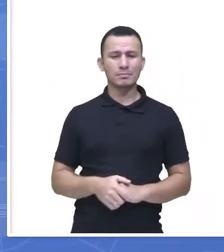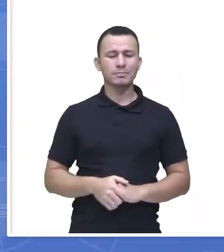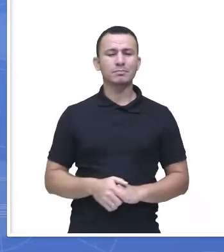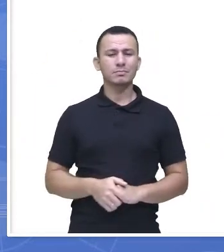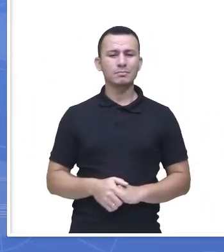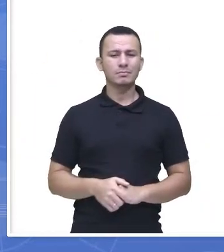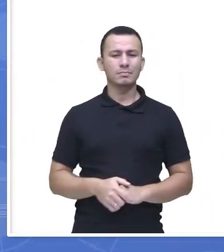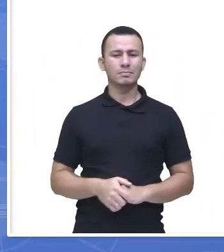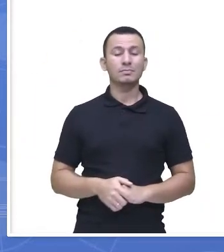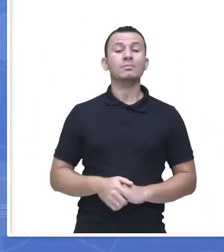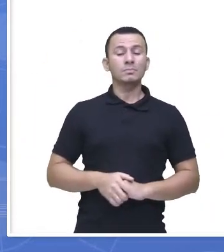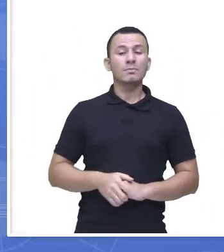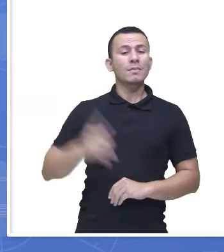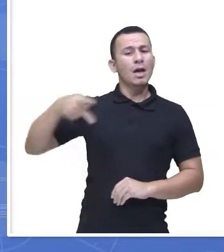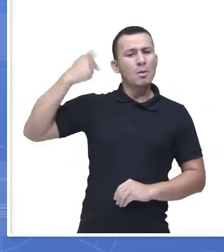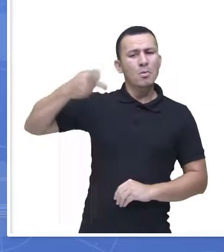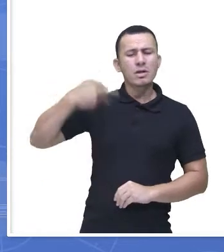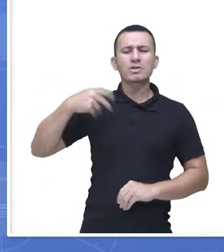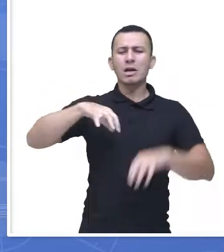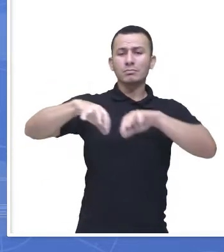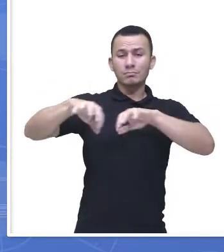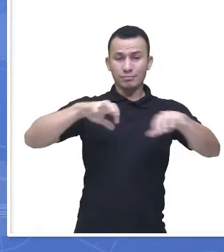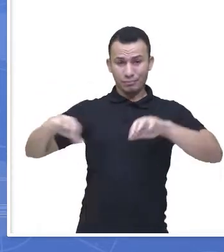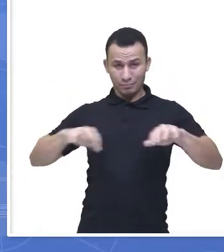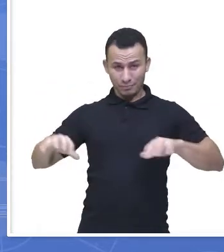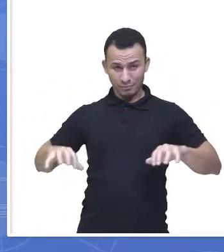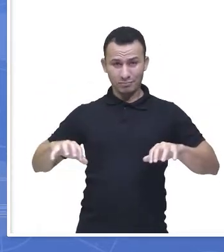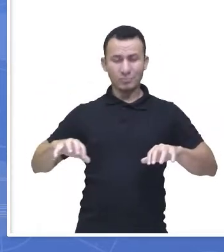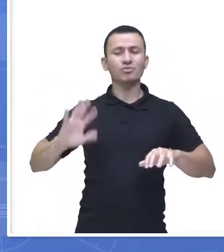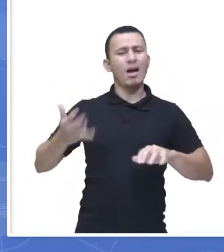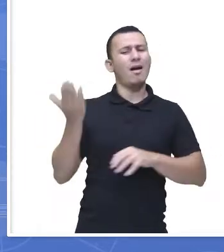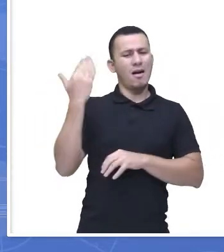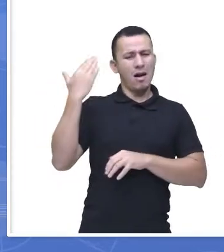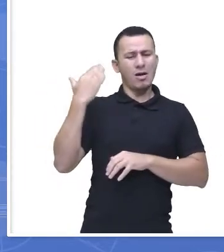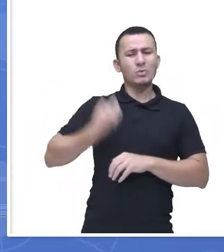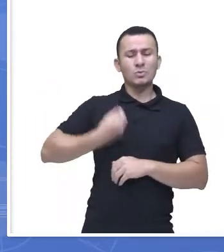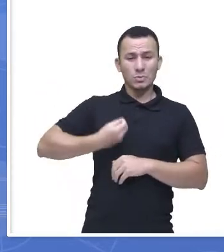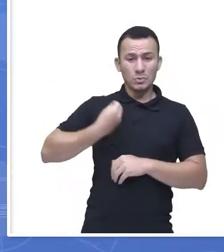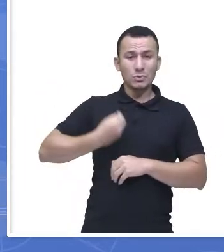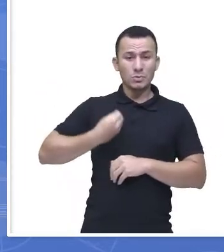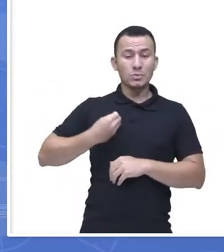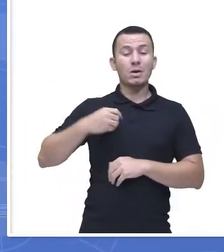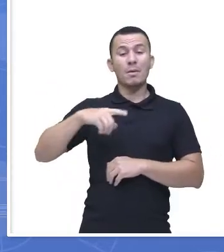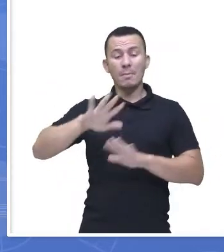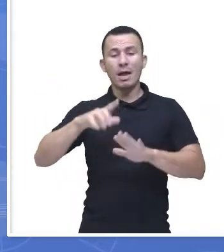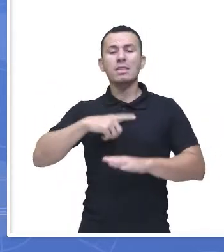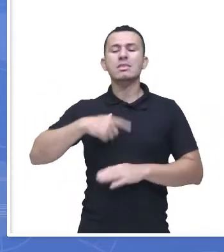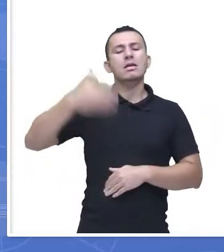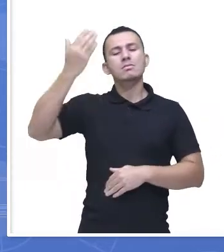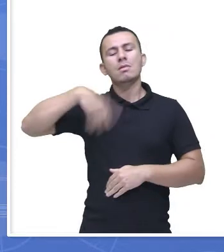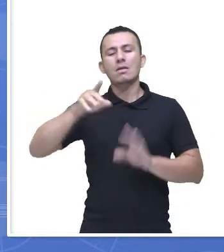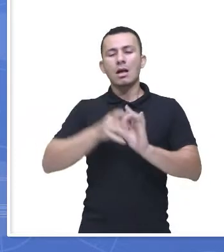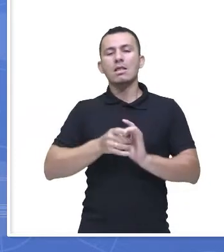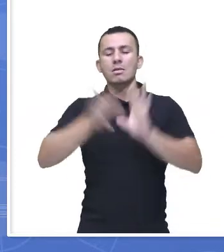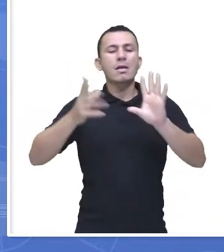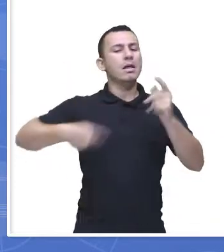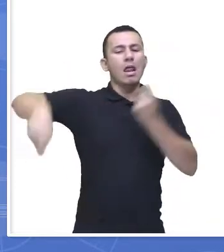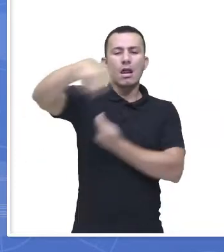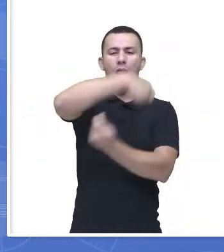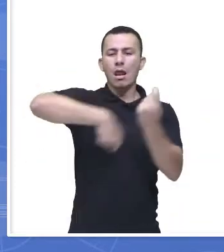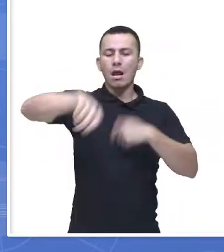autonomia política, embora preservando o monopólio comercial e favorecer a economia das colônias